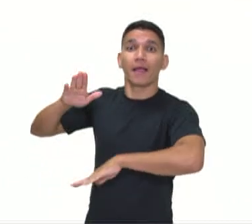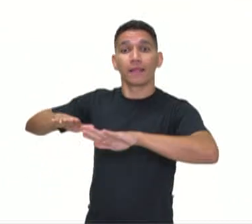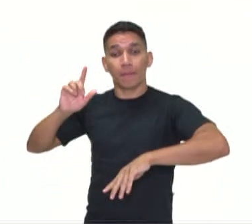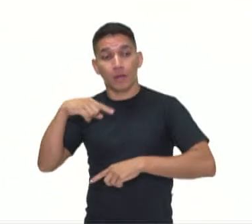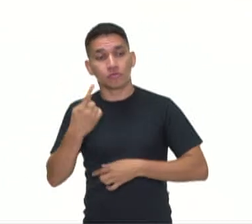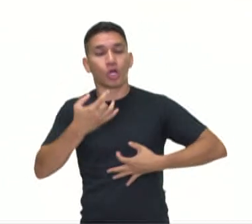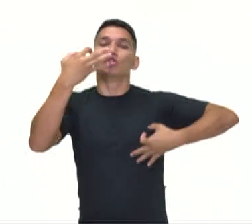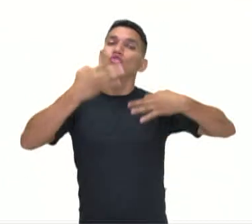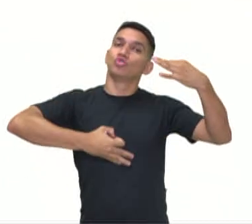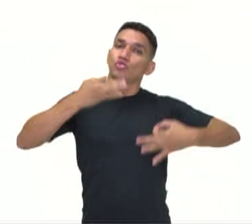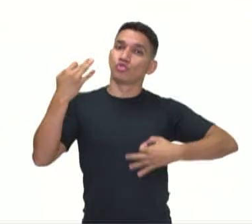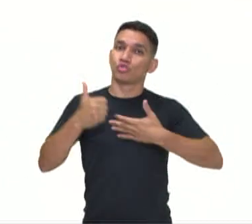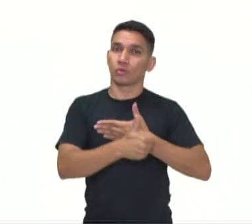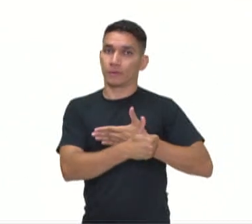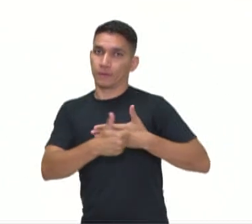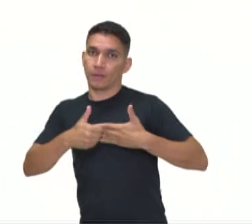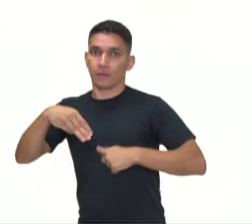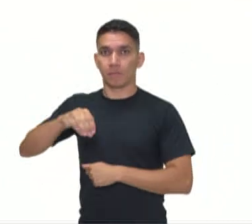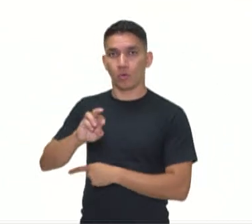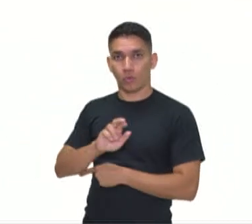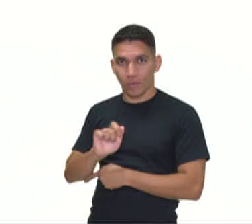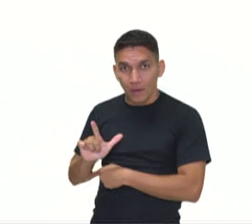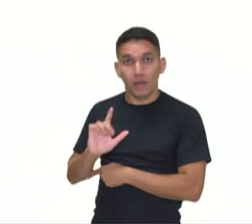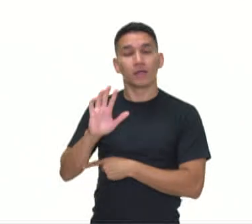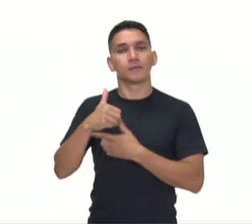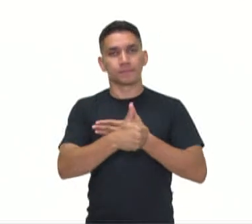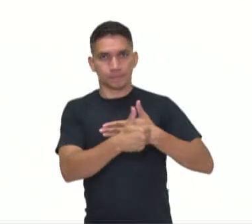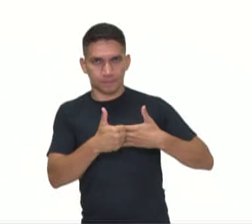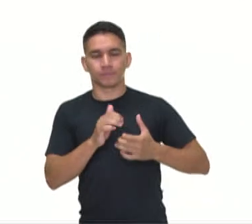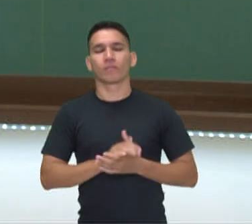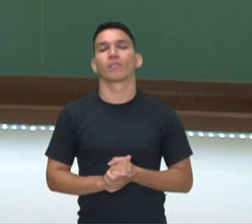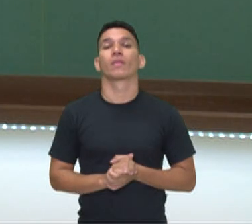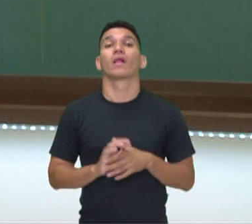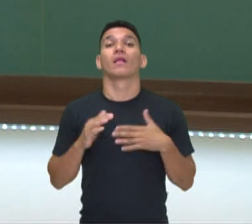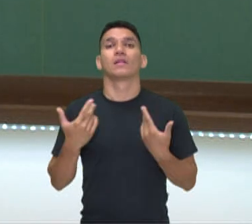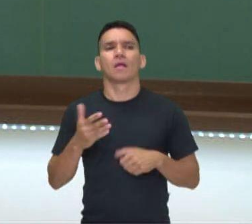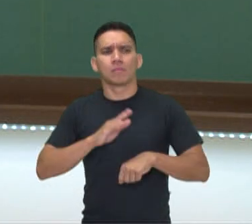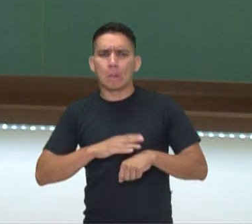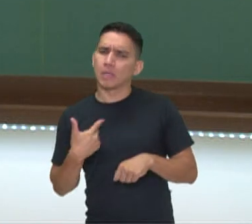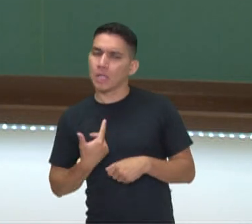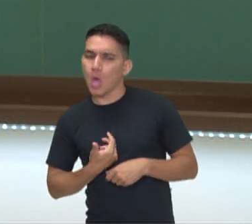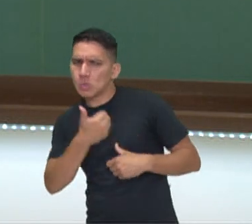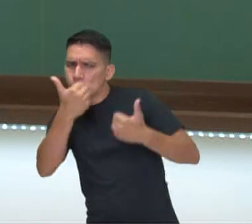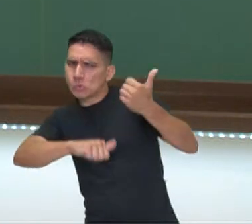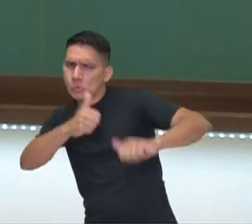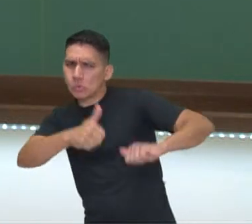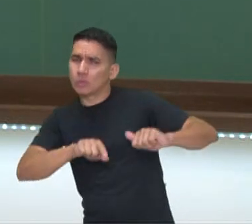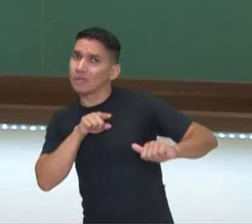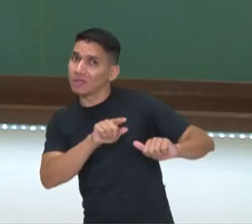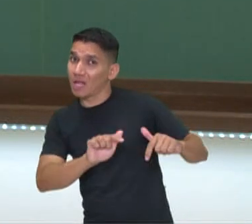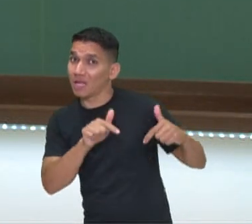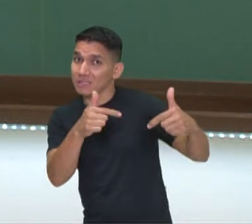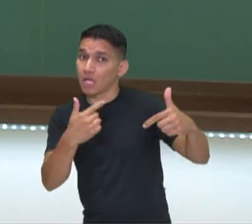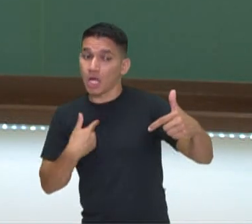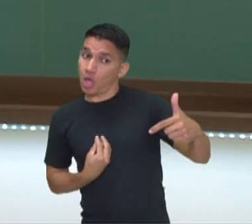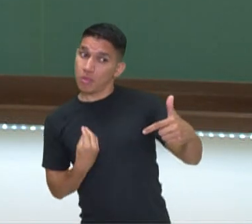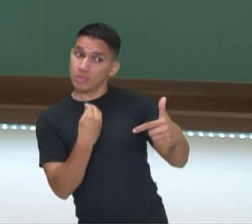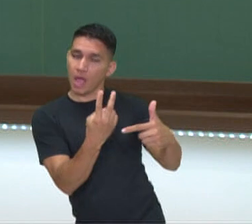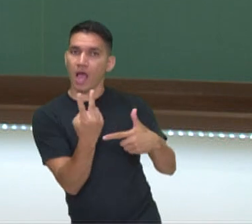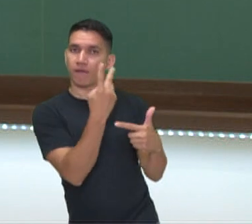julgamentos morais. Quando eu julgo uma ação, eu estou dando a ela certos valores de acordo com